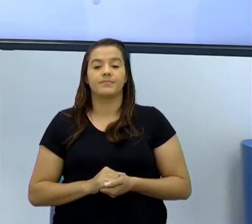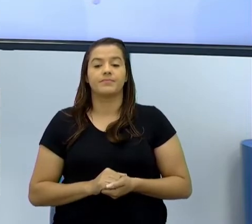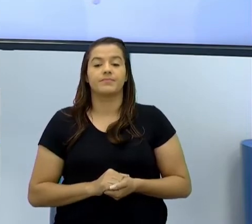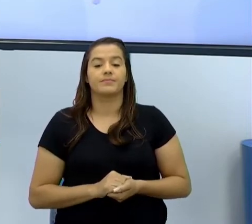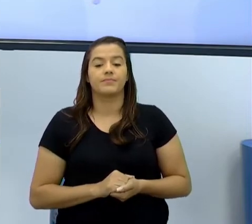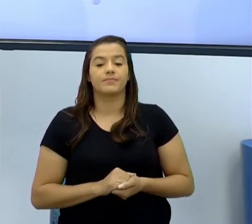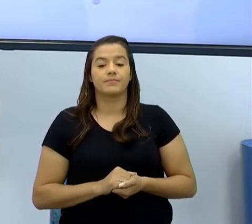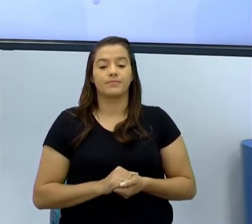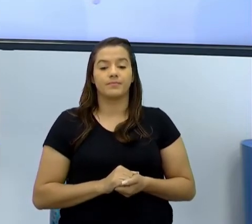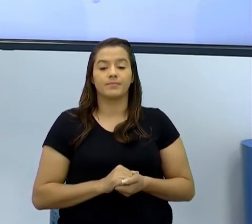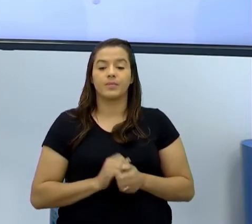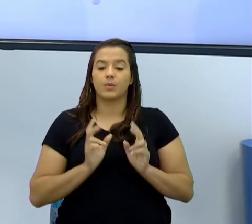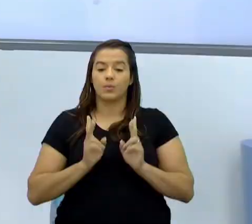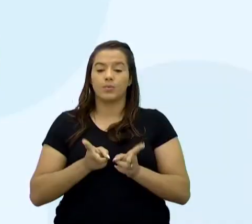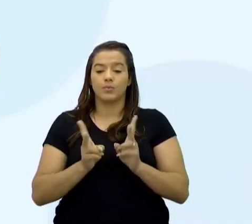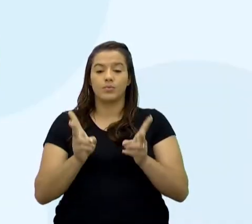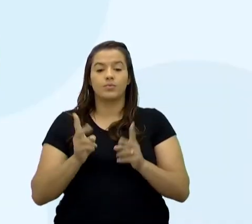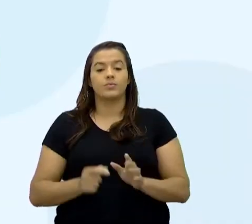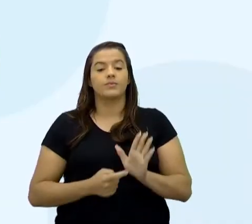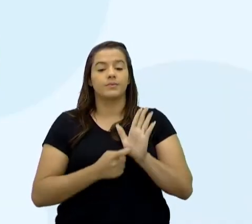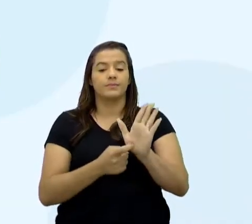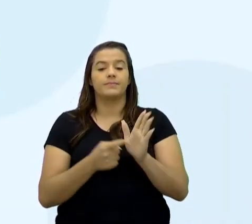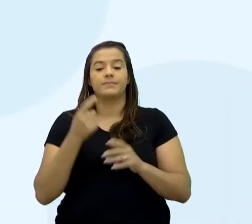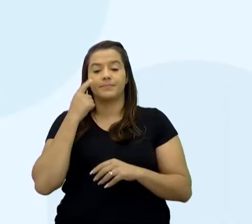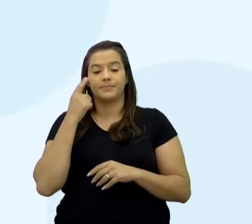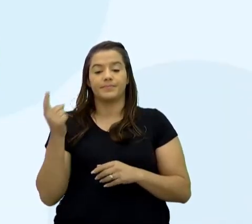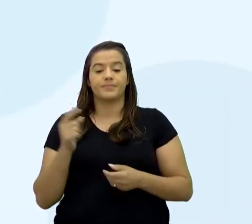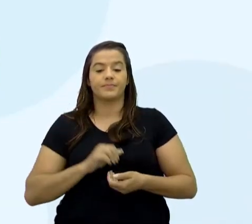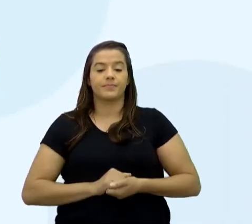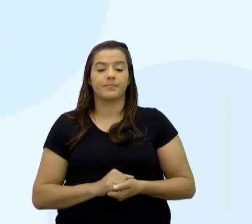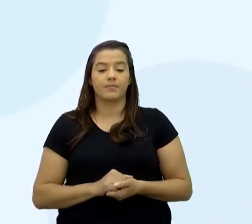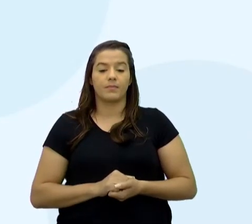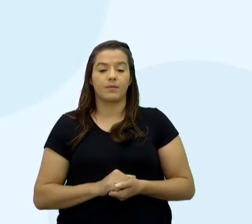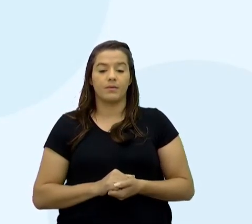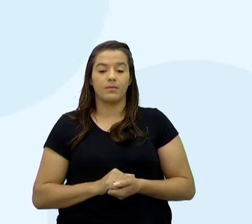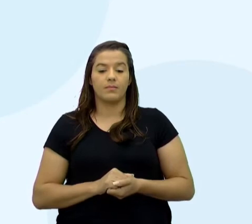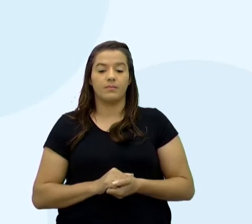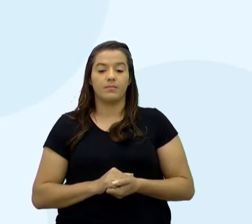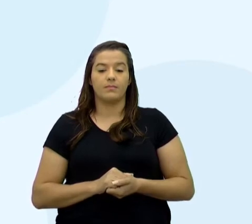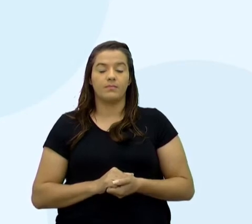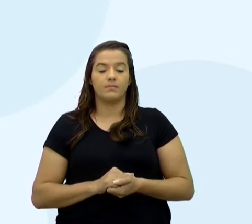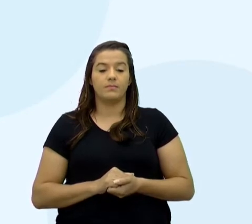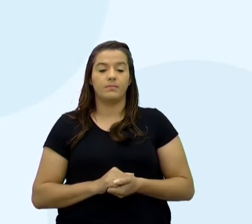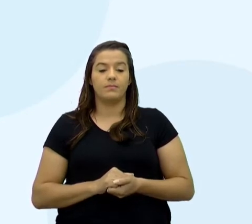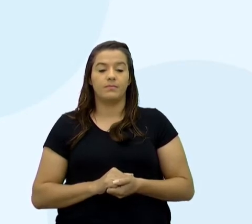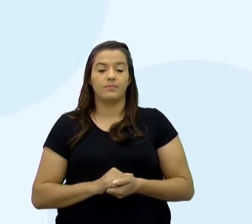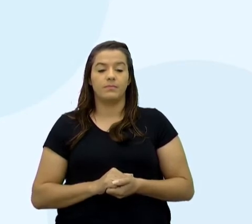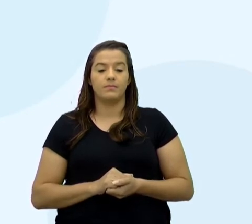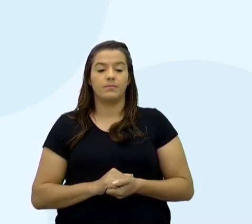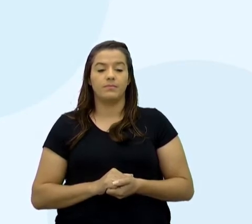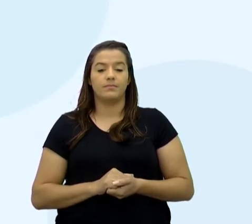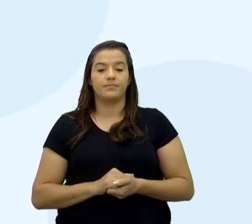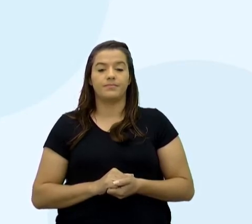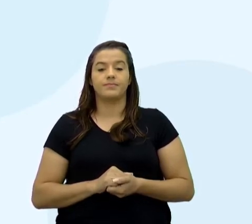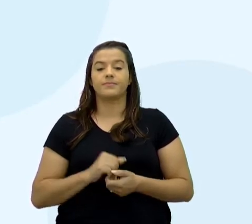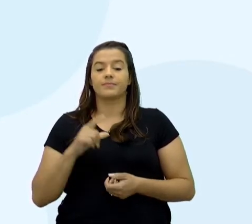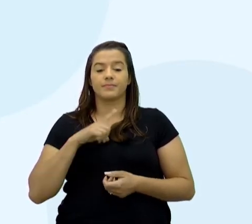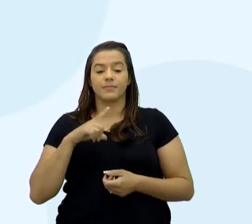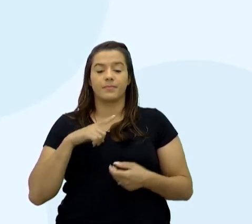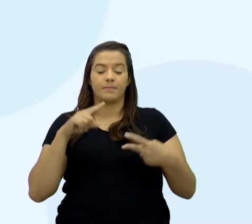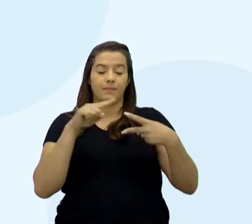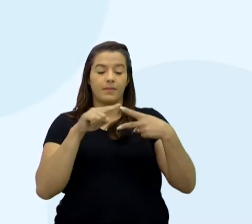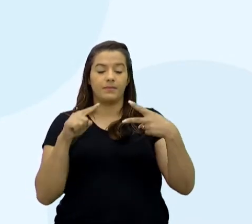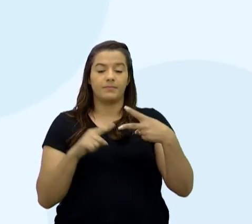então para vocês aí na tela, vamos lá. Então temos aí as palavrinhas. Ó, temos